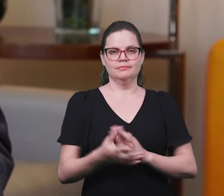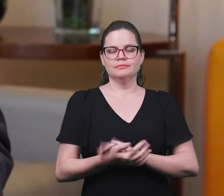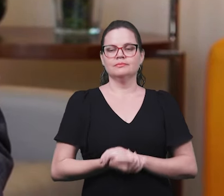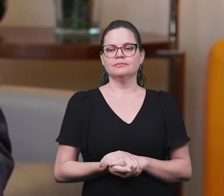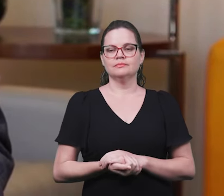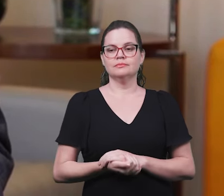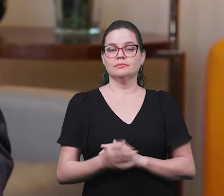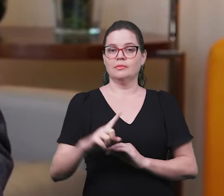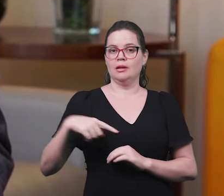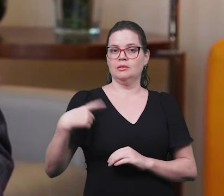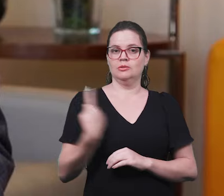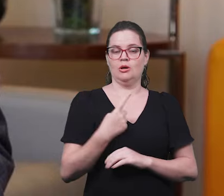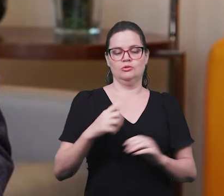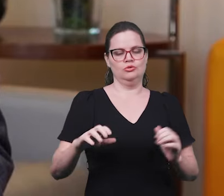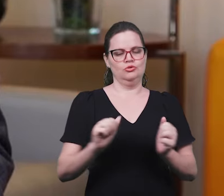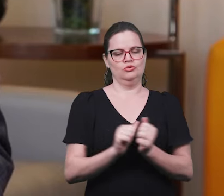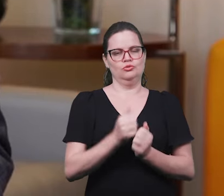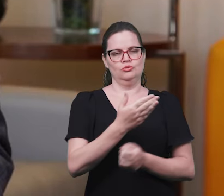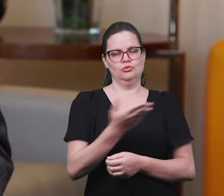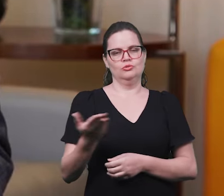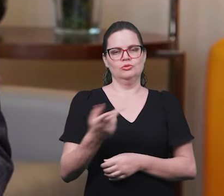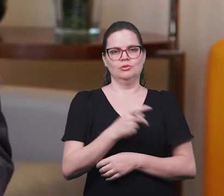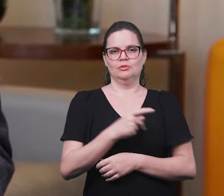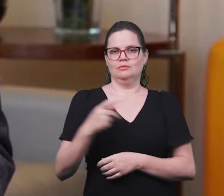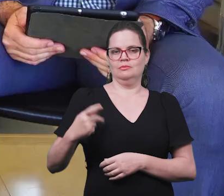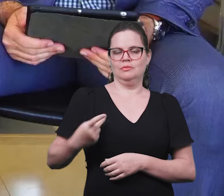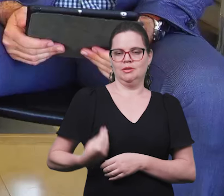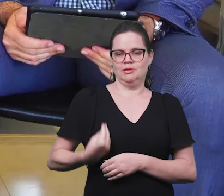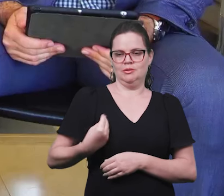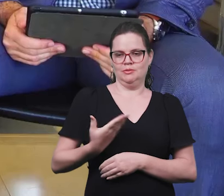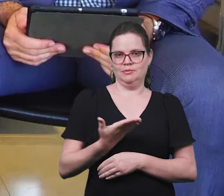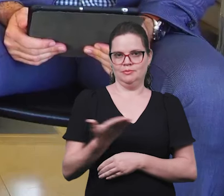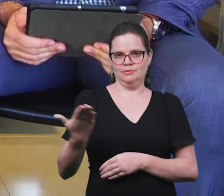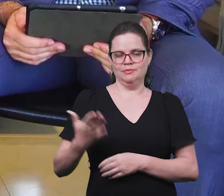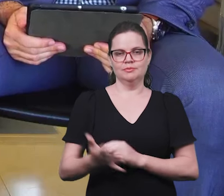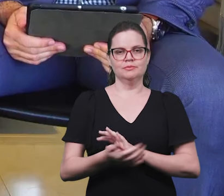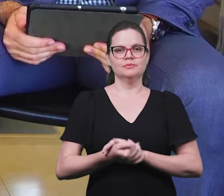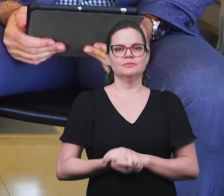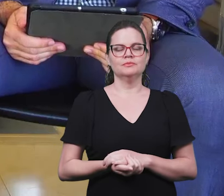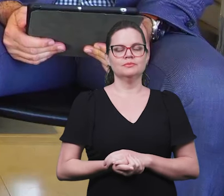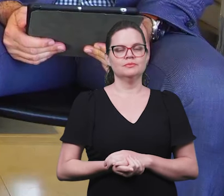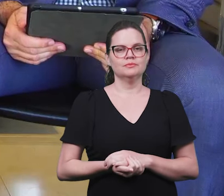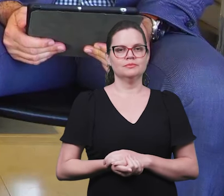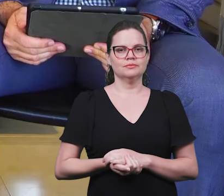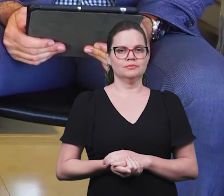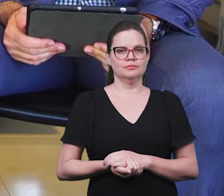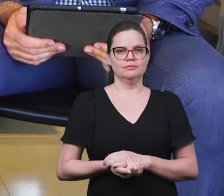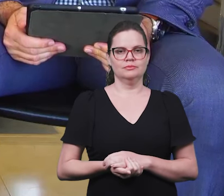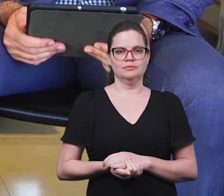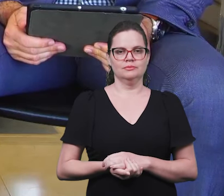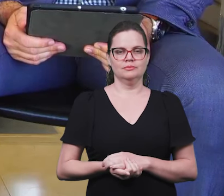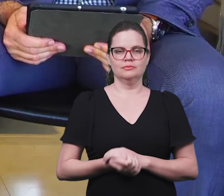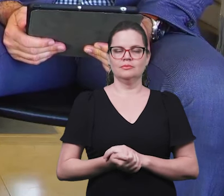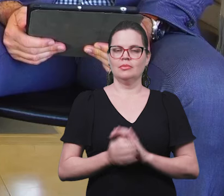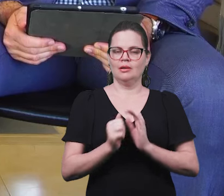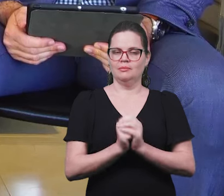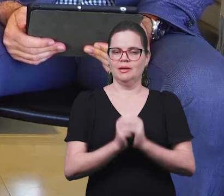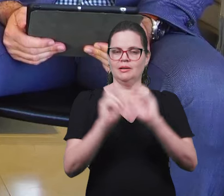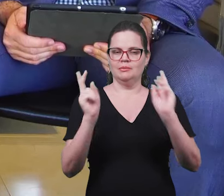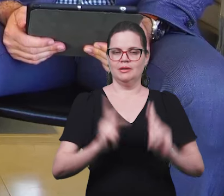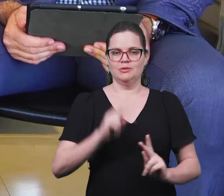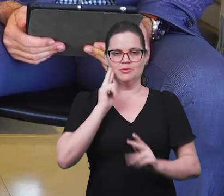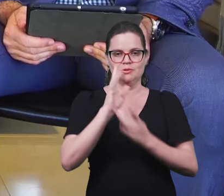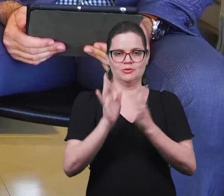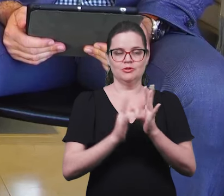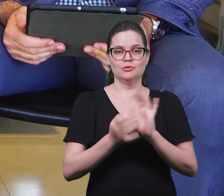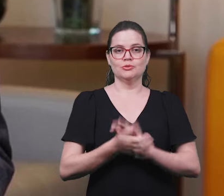Bíblicas. E nós estamos aqui com os pastores Edilson Rocha e Isaías Diniz. Amém, Paz do Senhor. E o